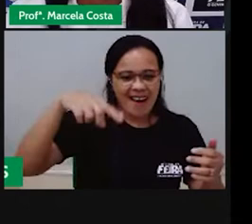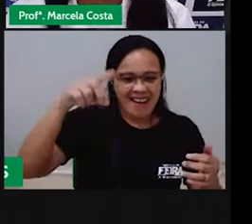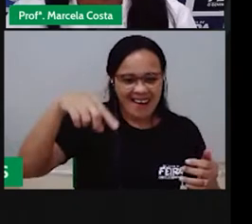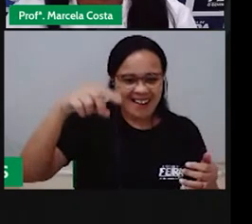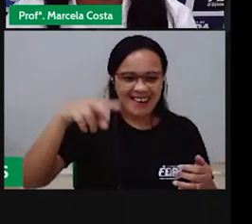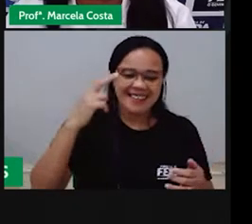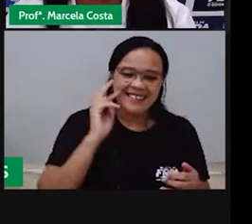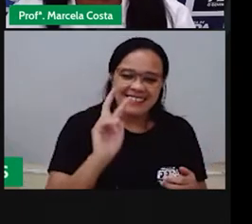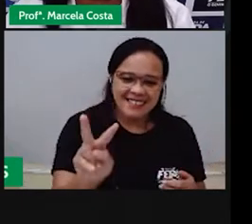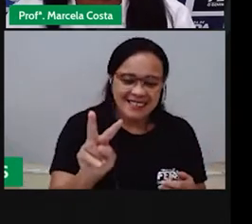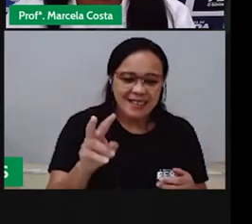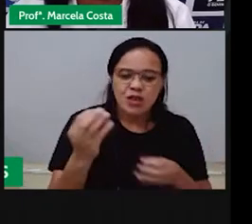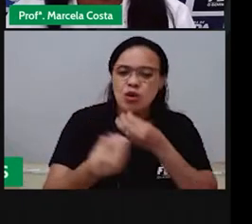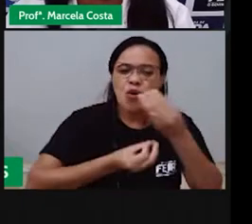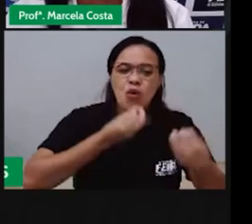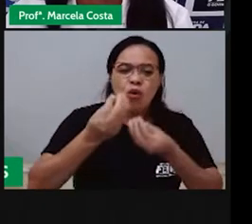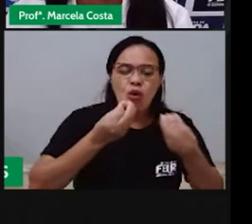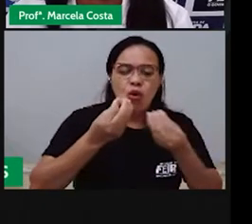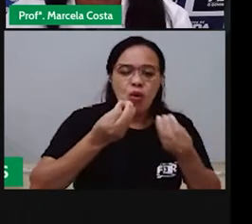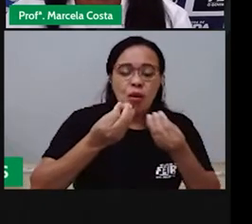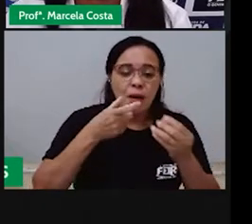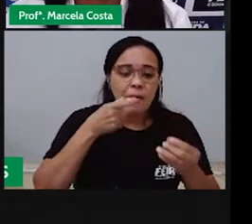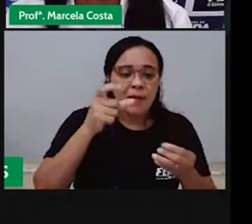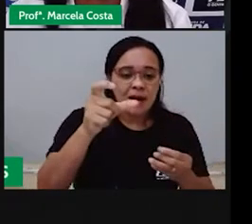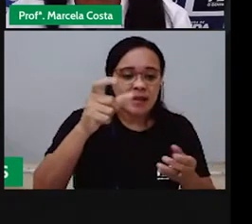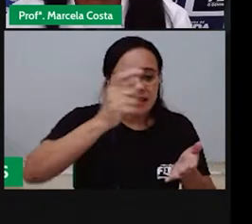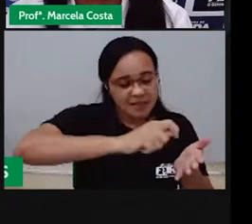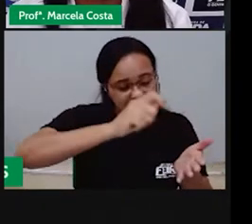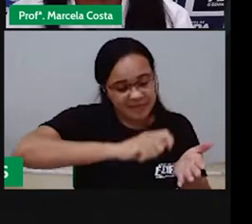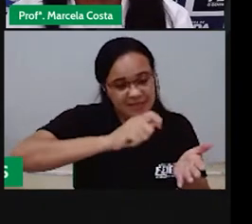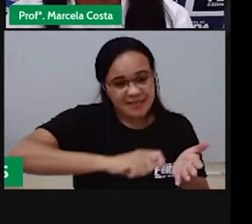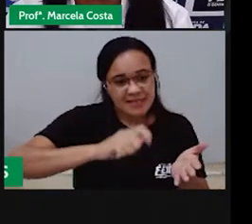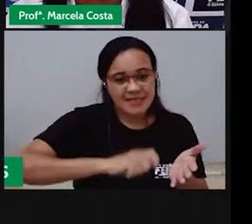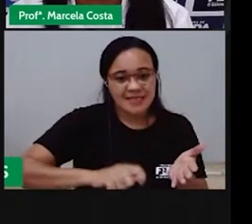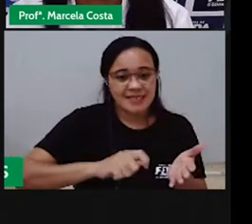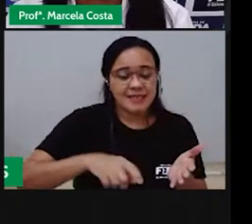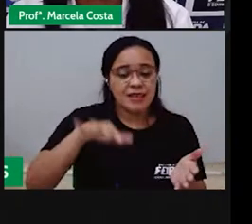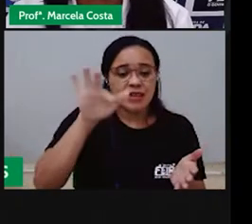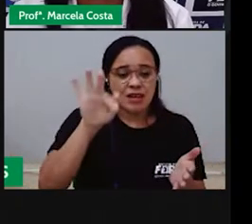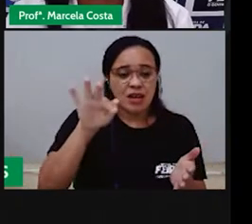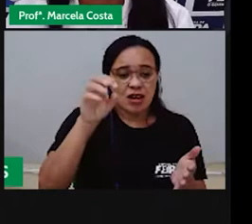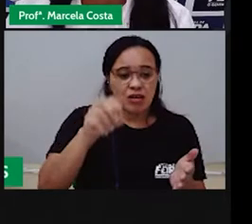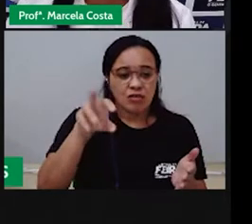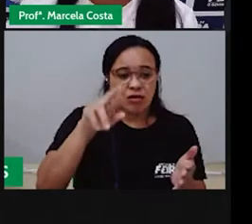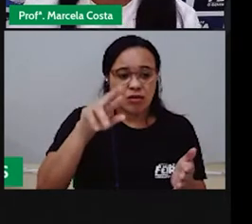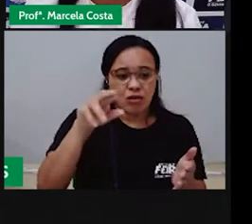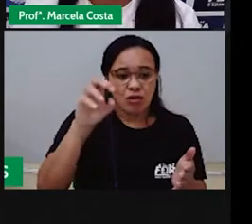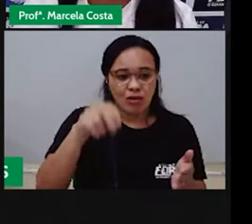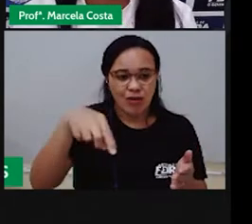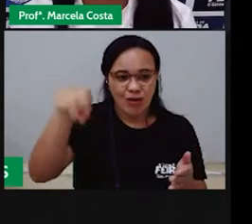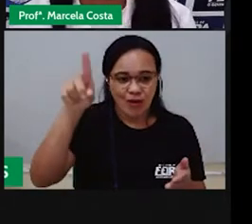Olha como a gente escreve essa palavra. Forró.